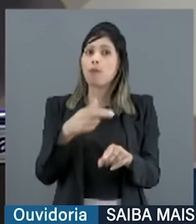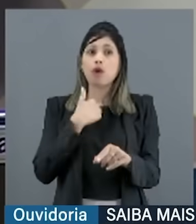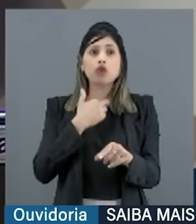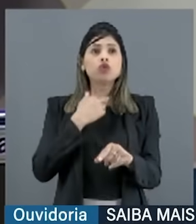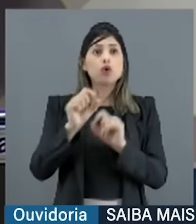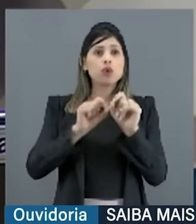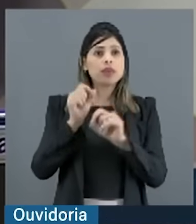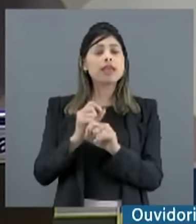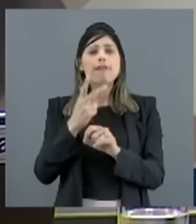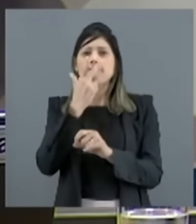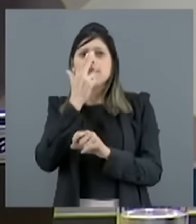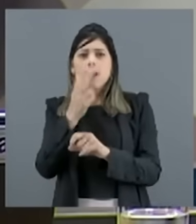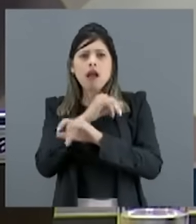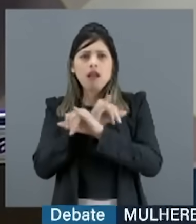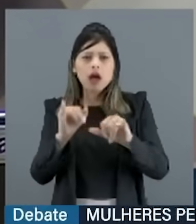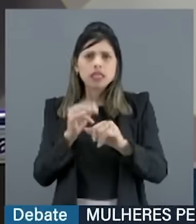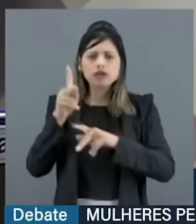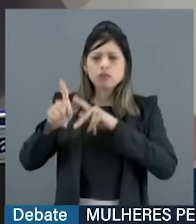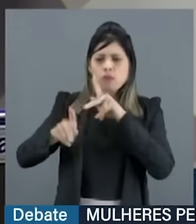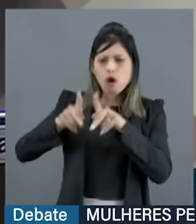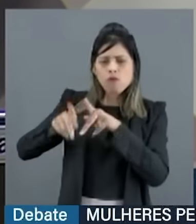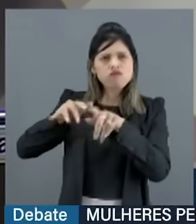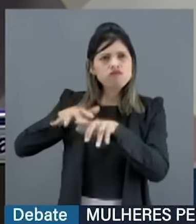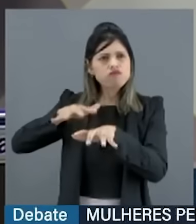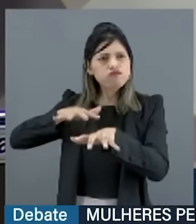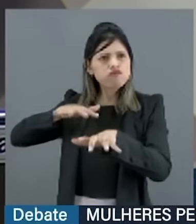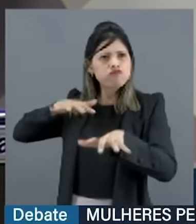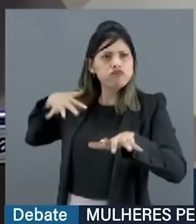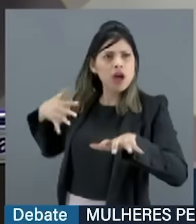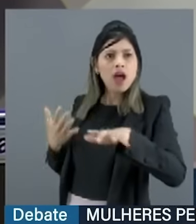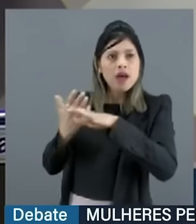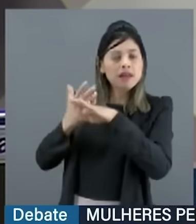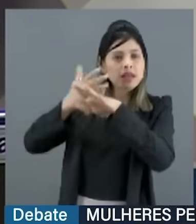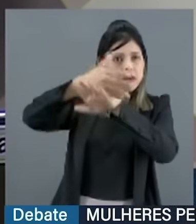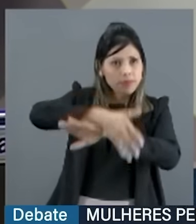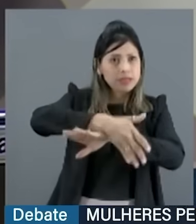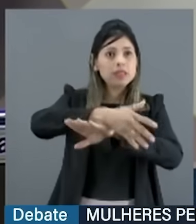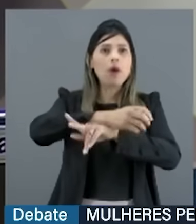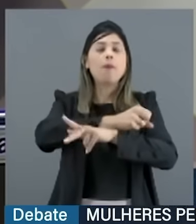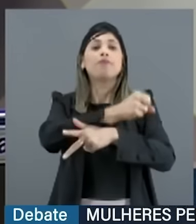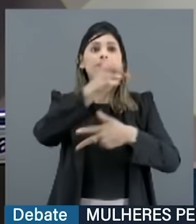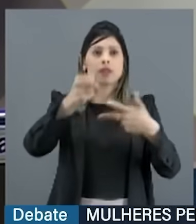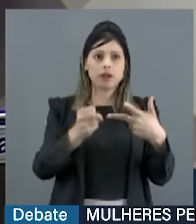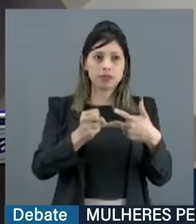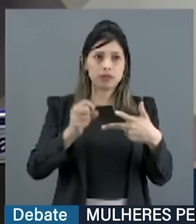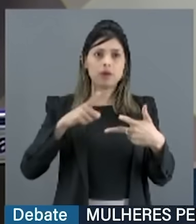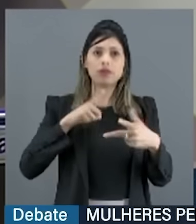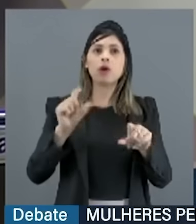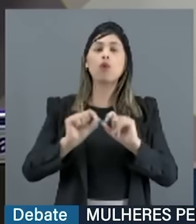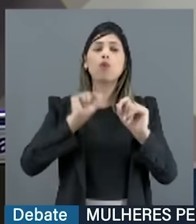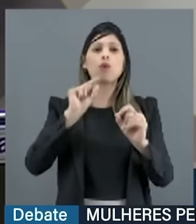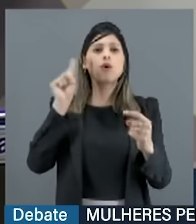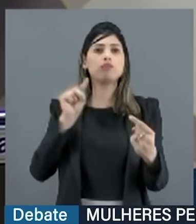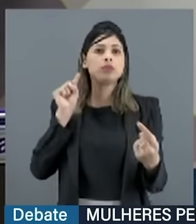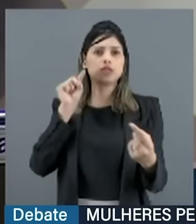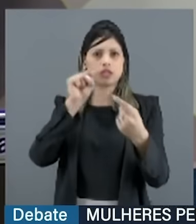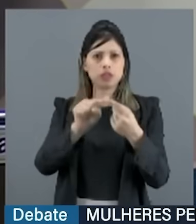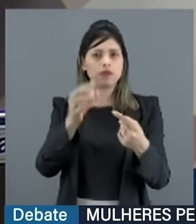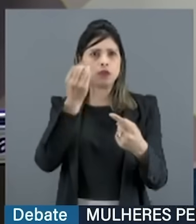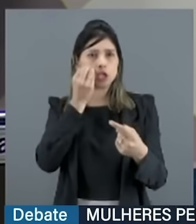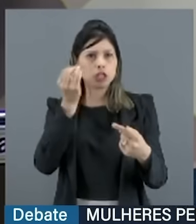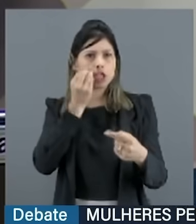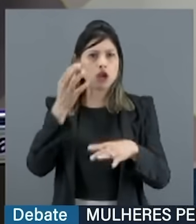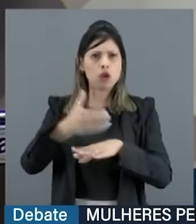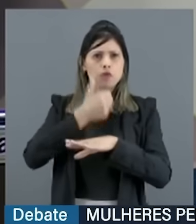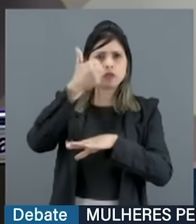do dia 8 de janeiro, criminosos que invadiram a sede dos poderes da República, com claro intuito de golpear o Estado Democrático